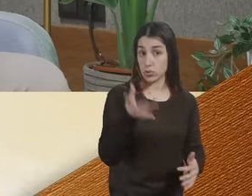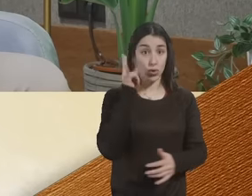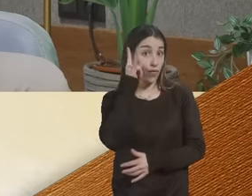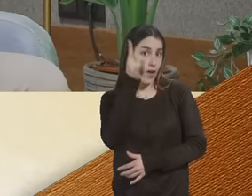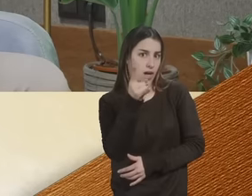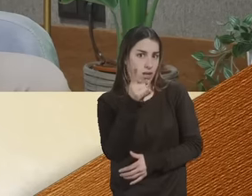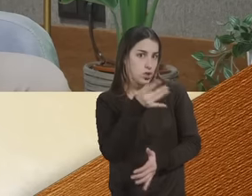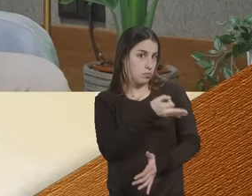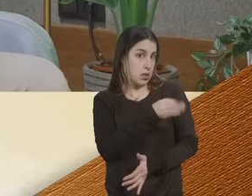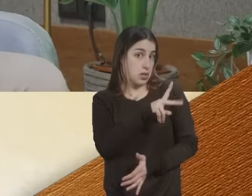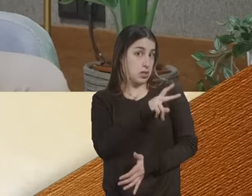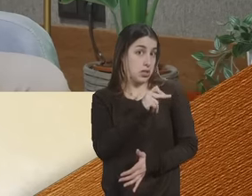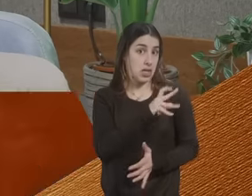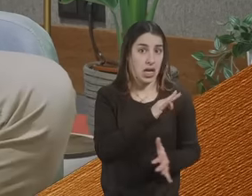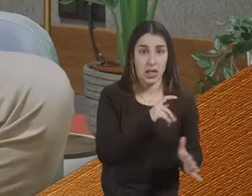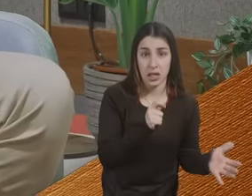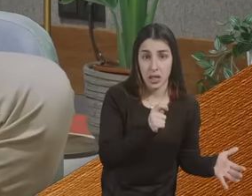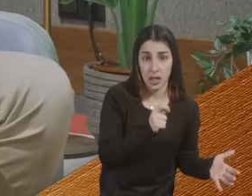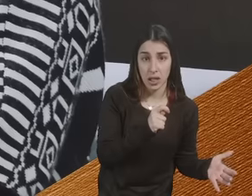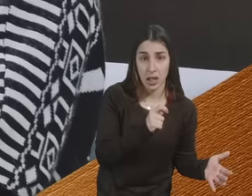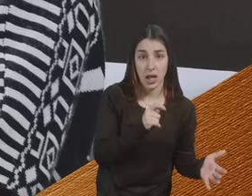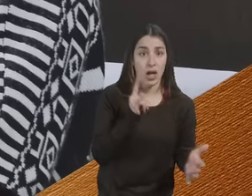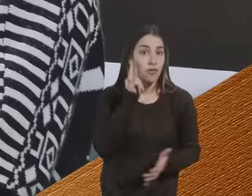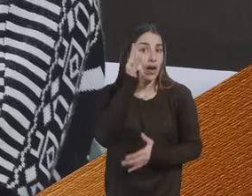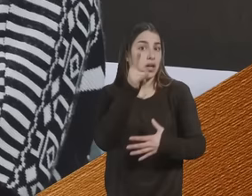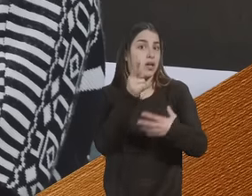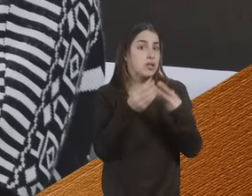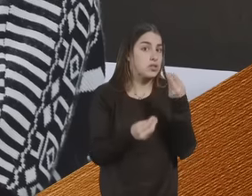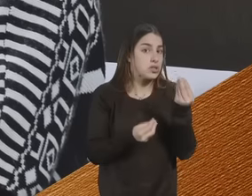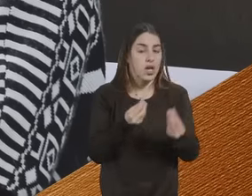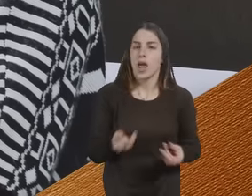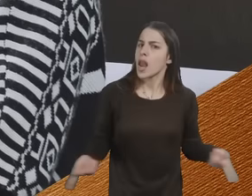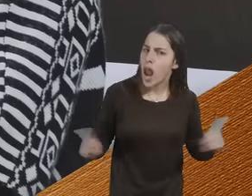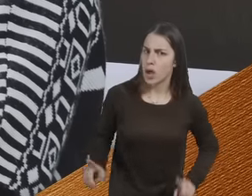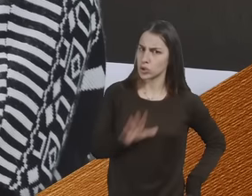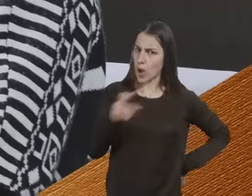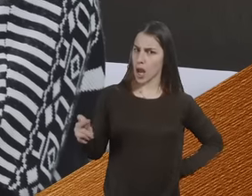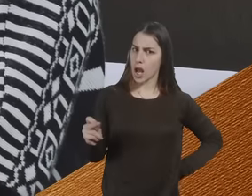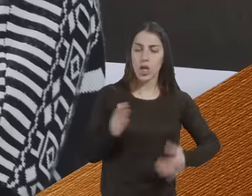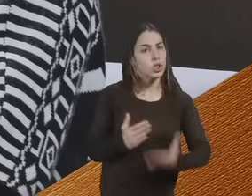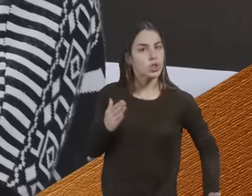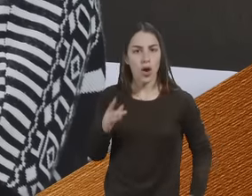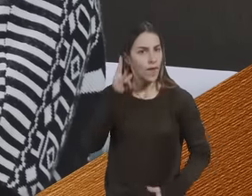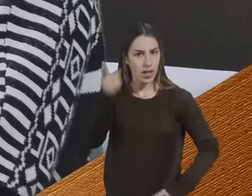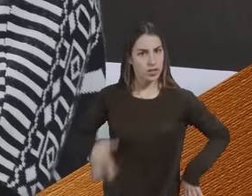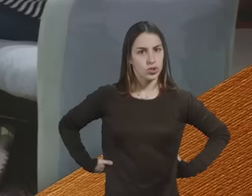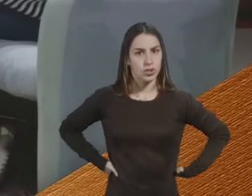plus size? Vacas anafadinhas? Não, Joana. São só vacas.